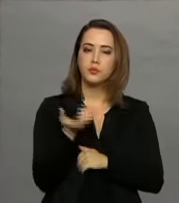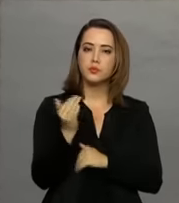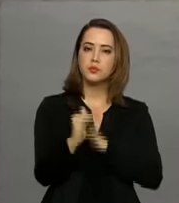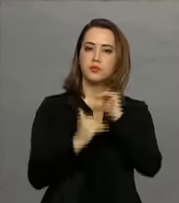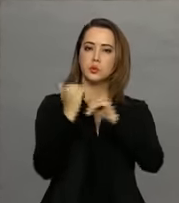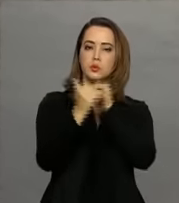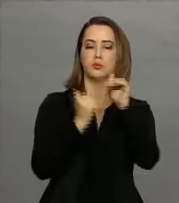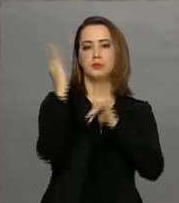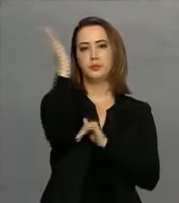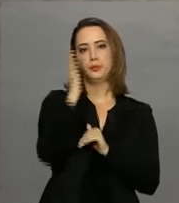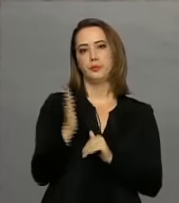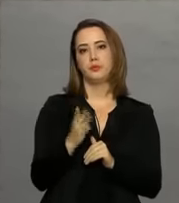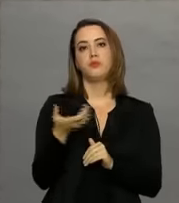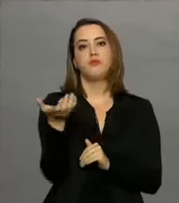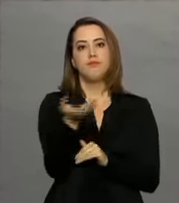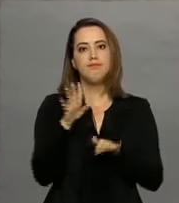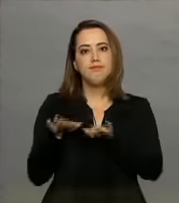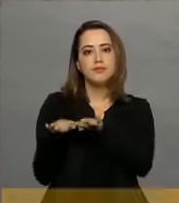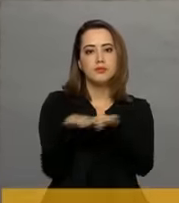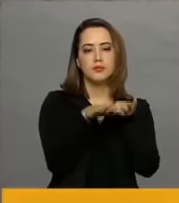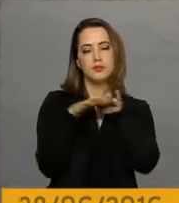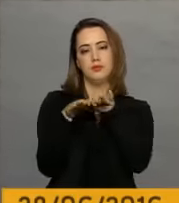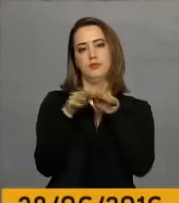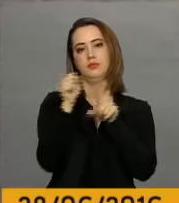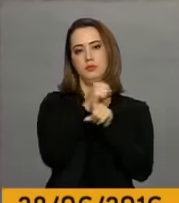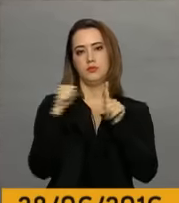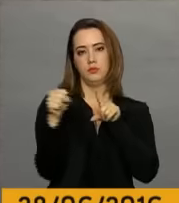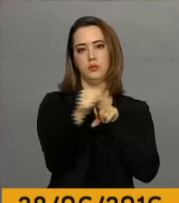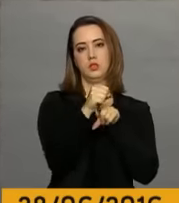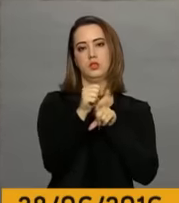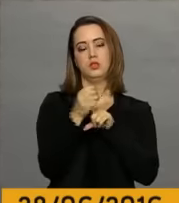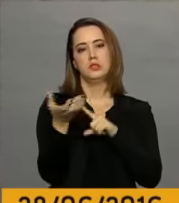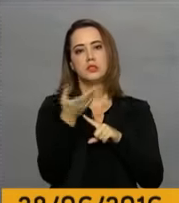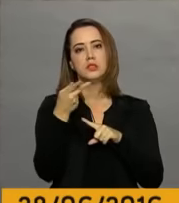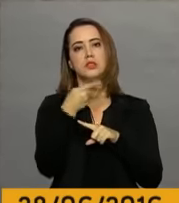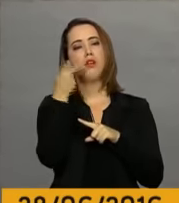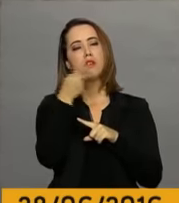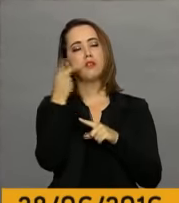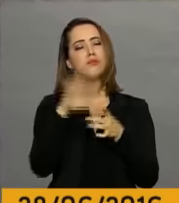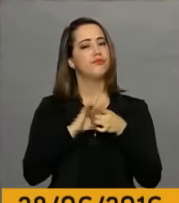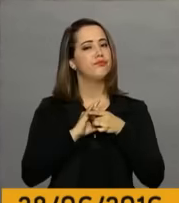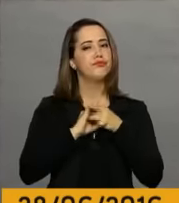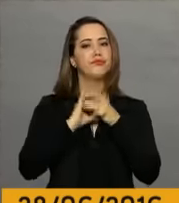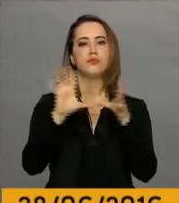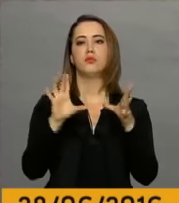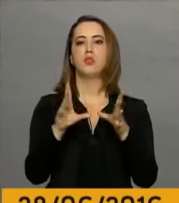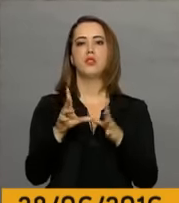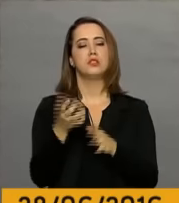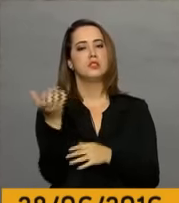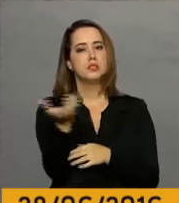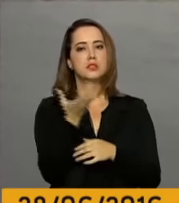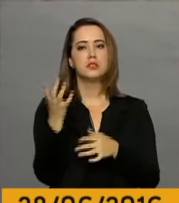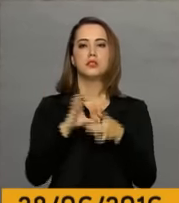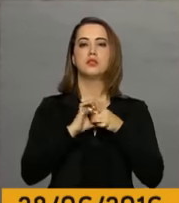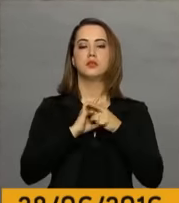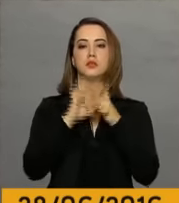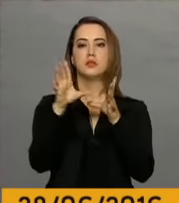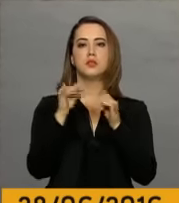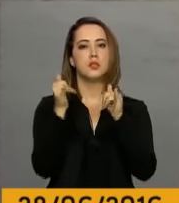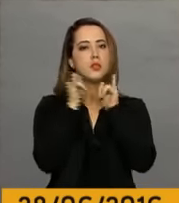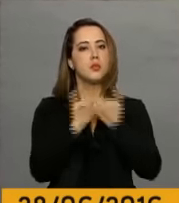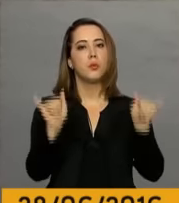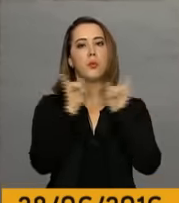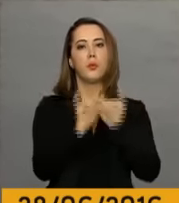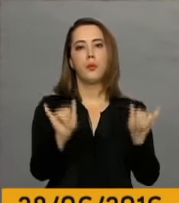país que querem Harmonia social que querem a liberdade de expressão que querem a liberdade de informação